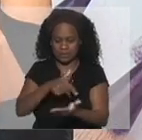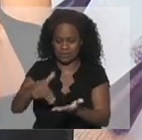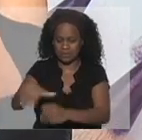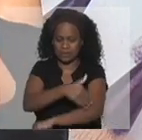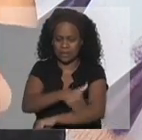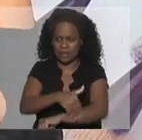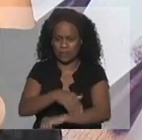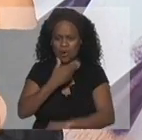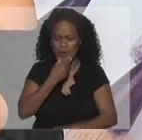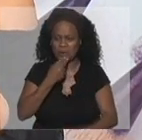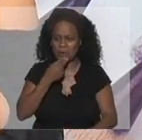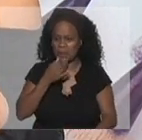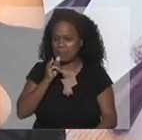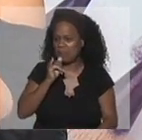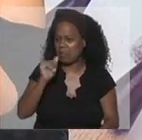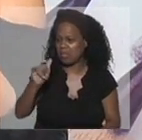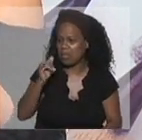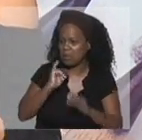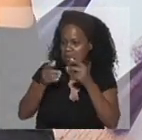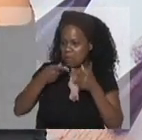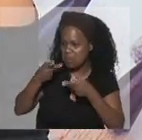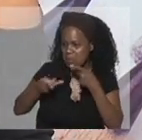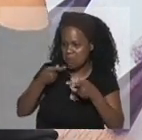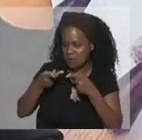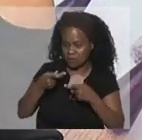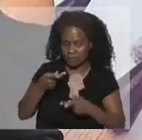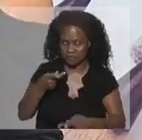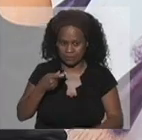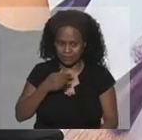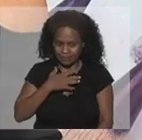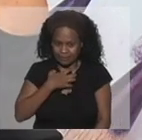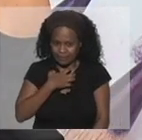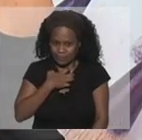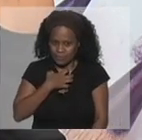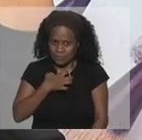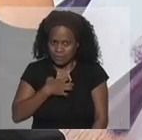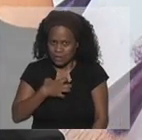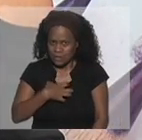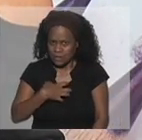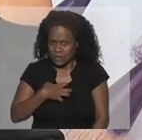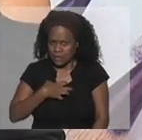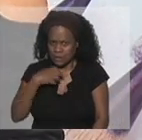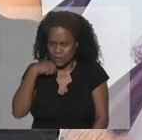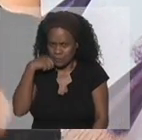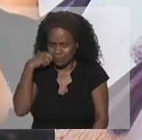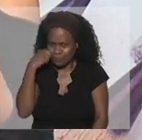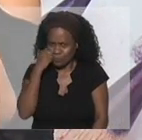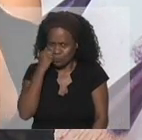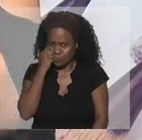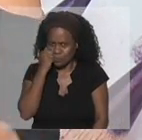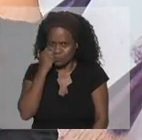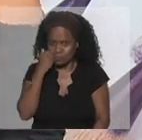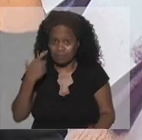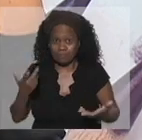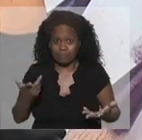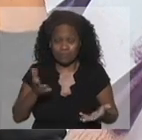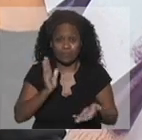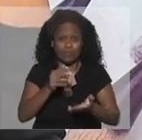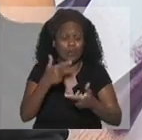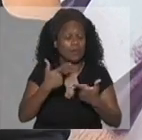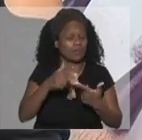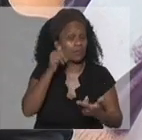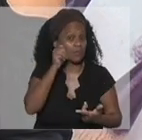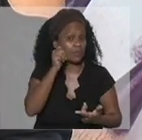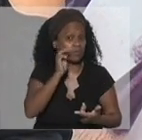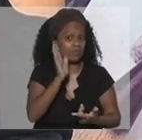uma barbaridade no ouvido, que você não está preparada para aquilo, que você nem entende direito o que está acontecendo, mas você sente ameaça. A mulher passa por